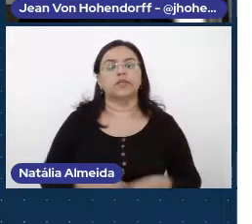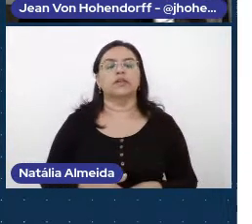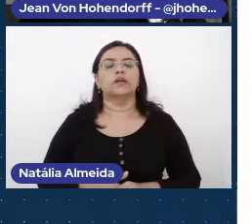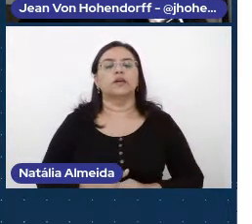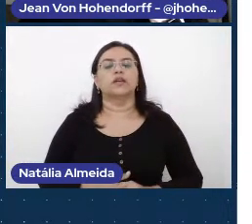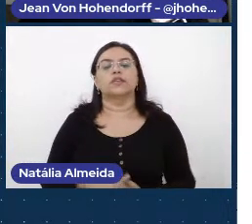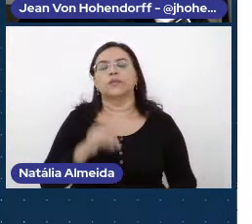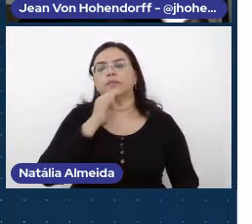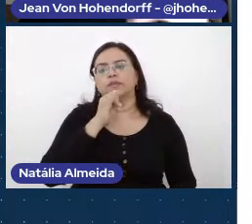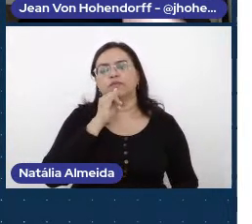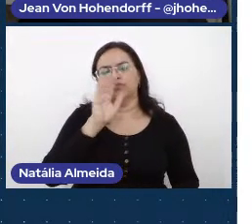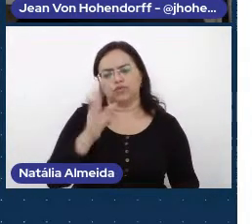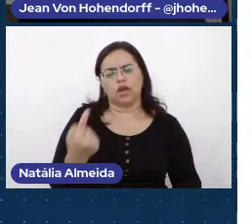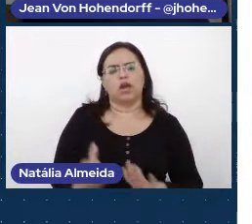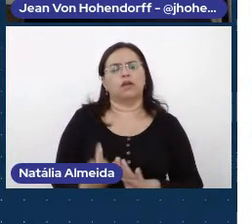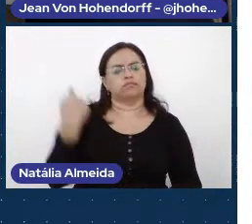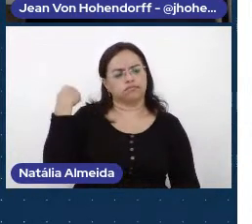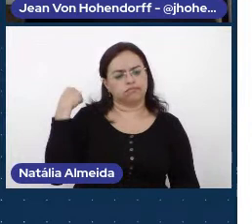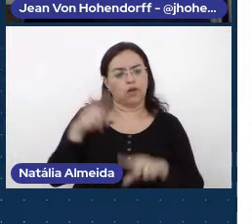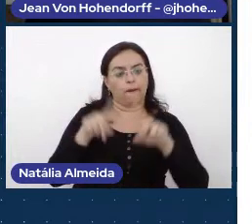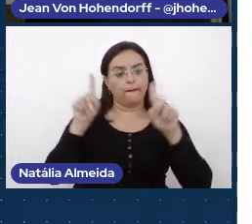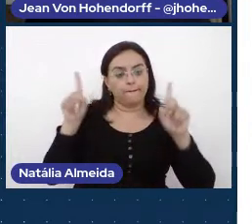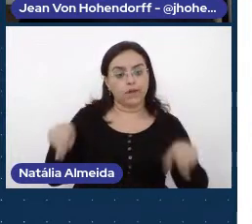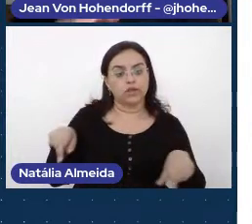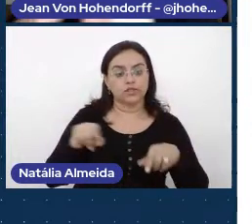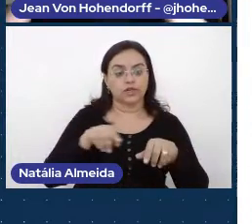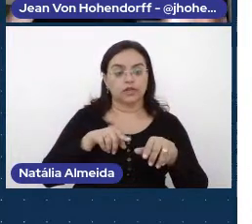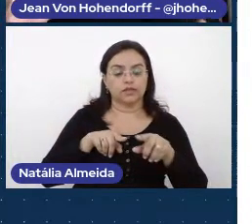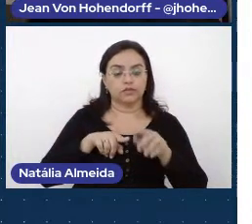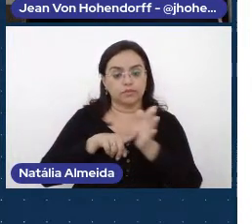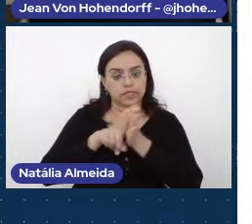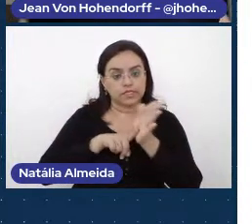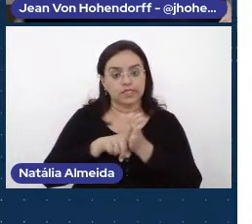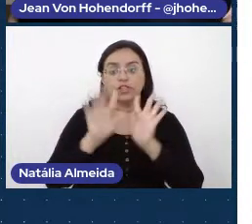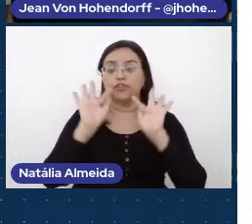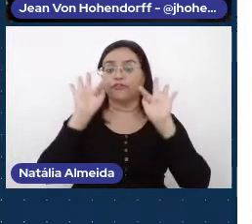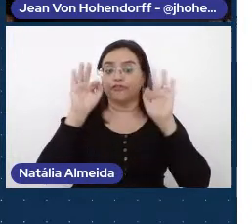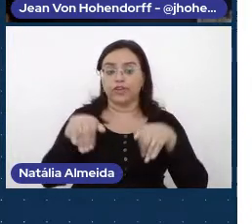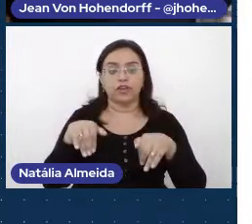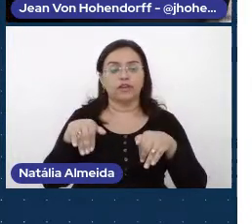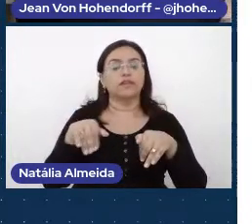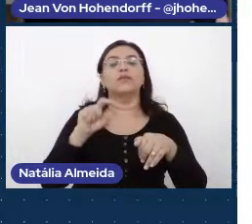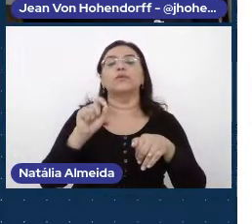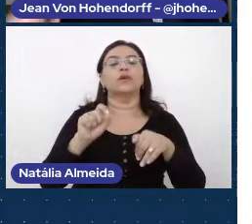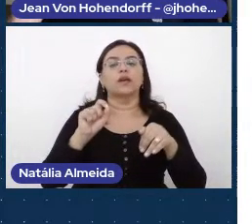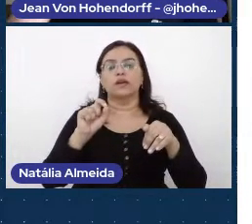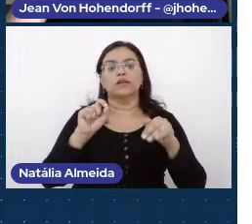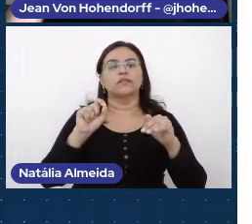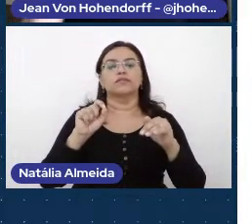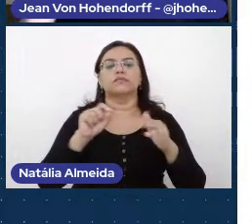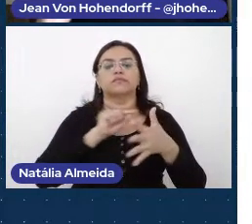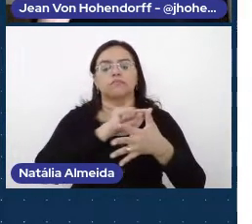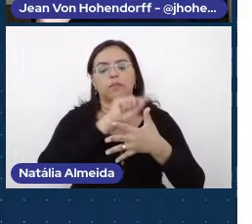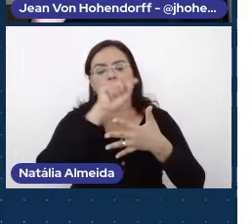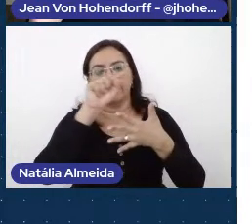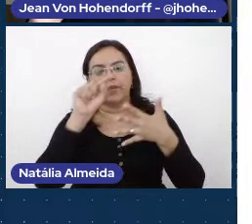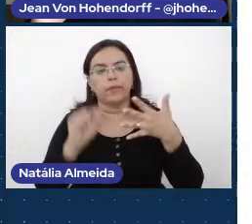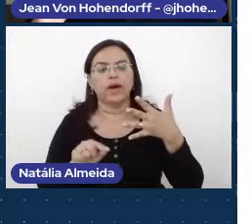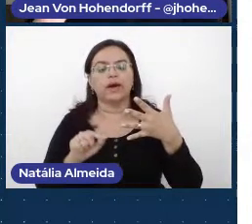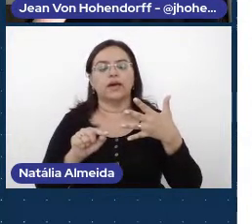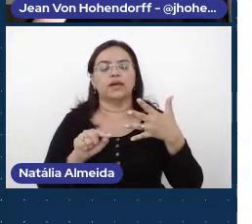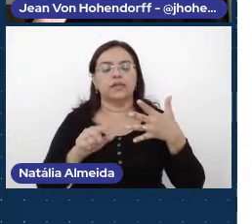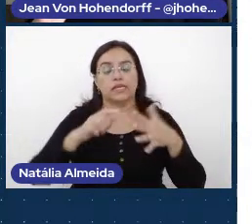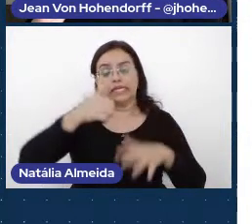já lá no projeto de pesquisa. E, por fim, a gente chega, então, depois disso tudo, nos critérios de qualidade em termos de